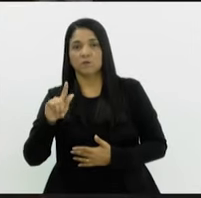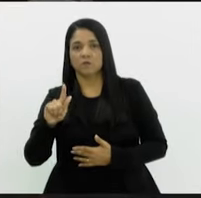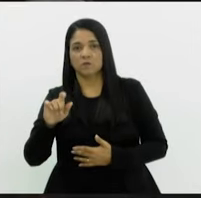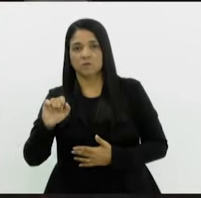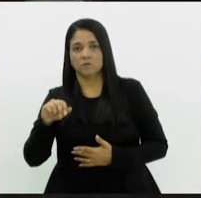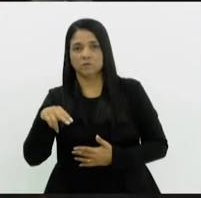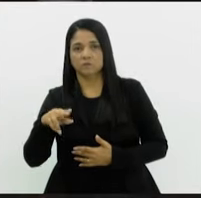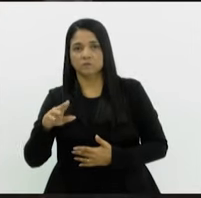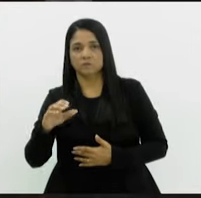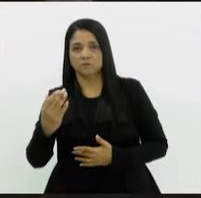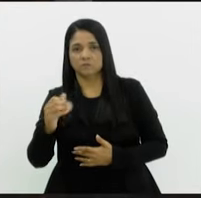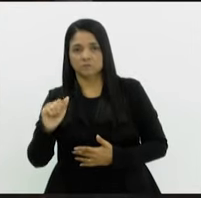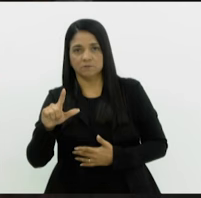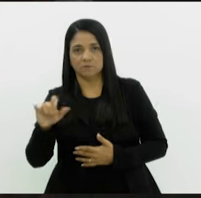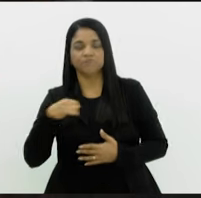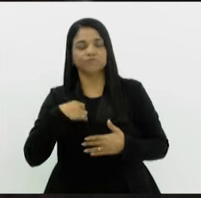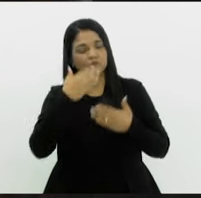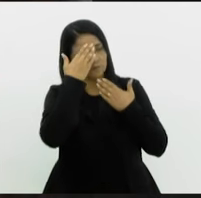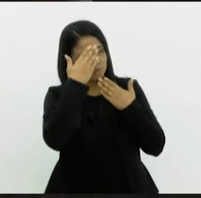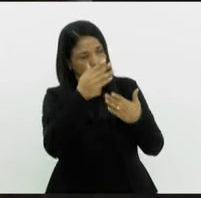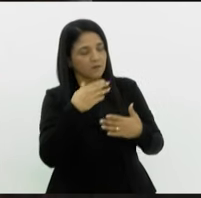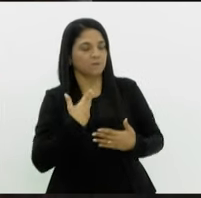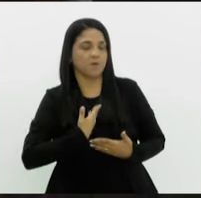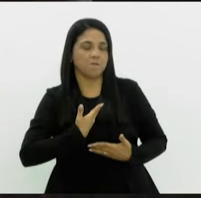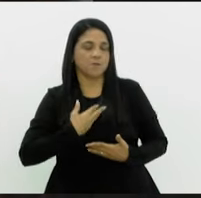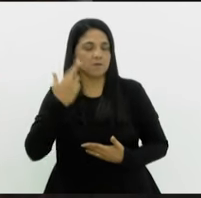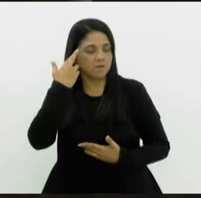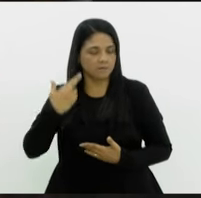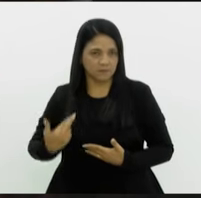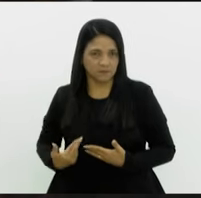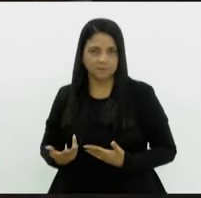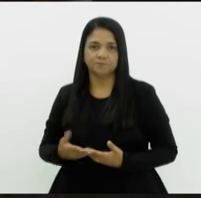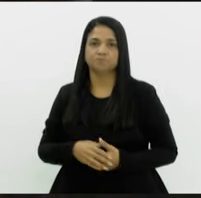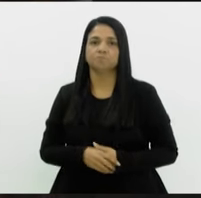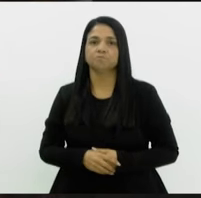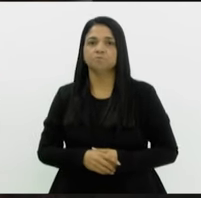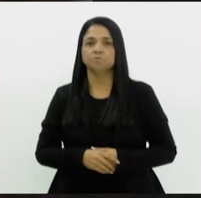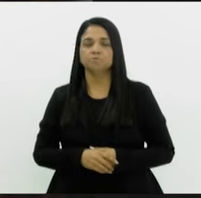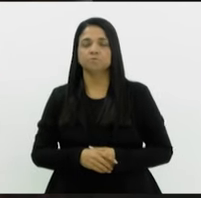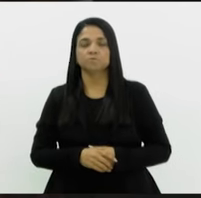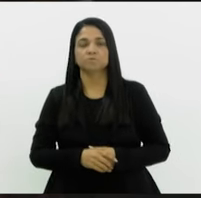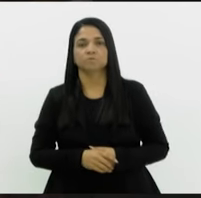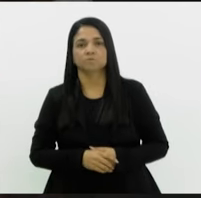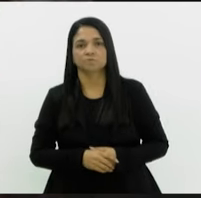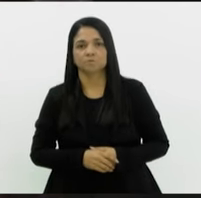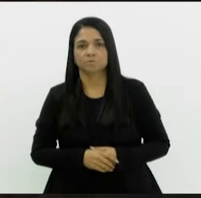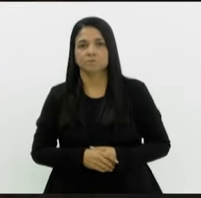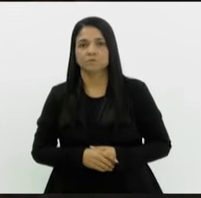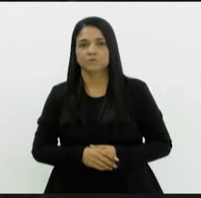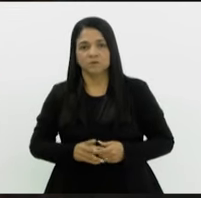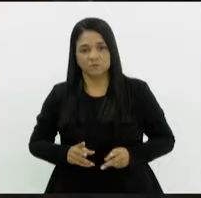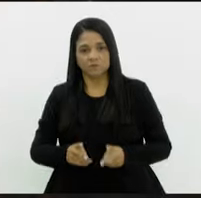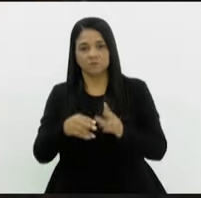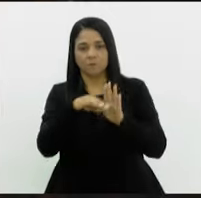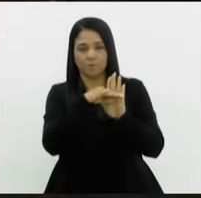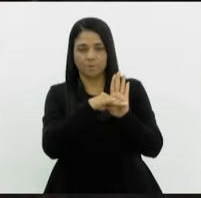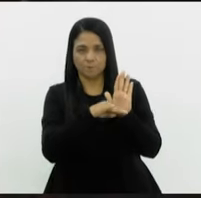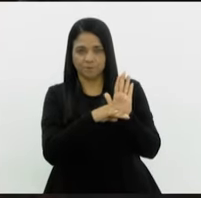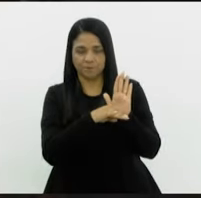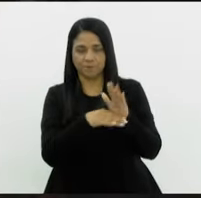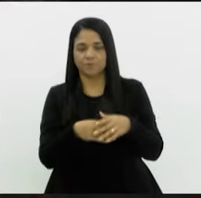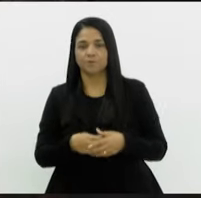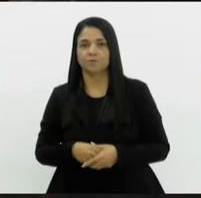você, querida amiga deputada Renata Souza. Seguimos na nossa pauta.